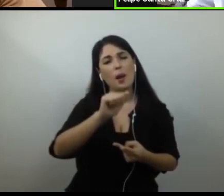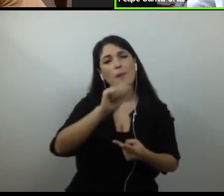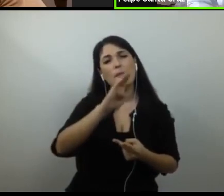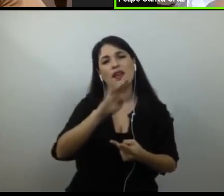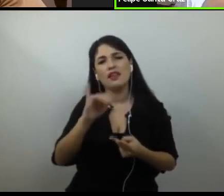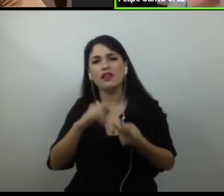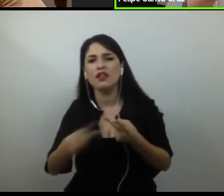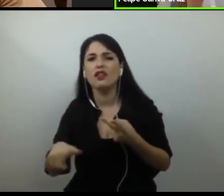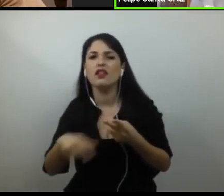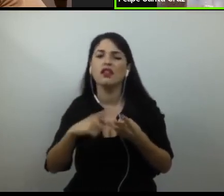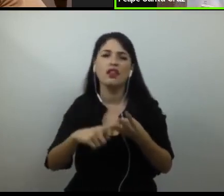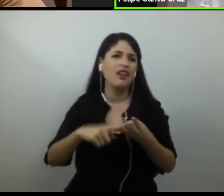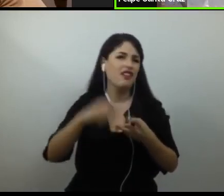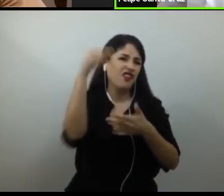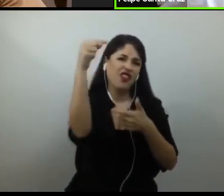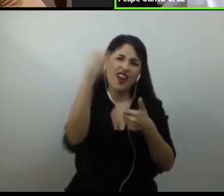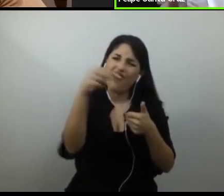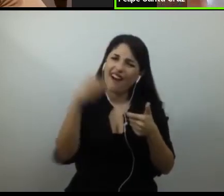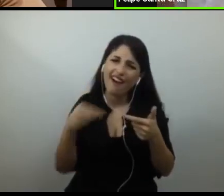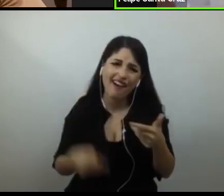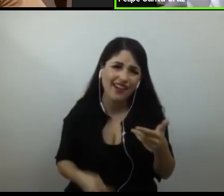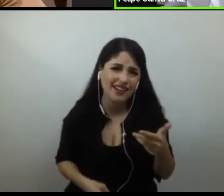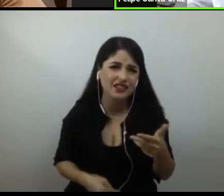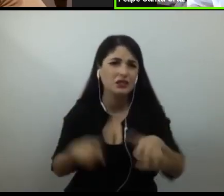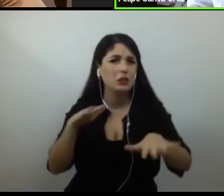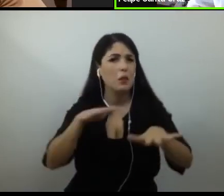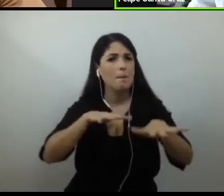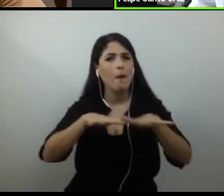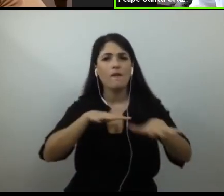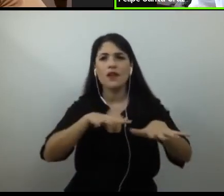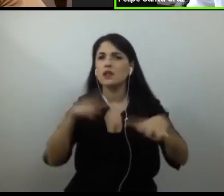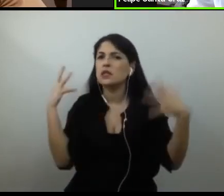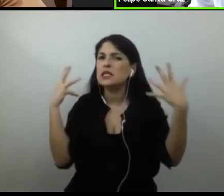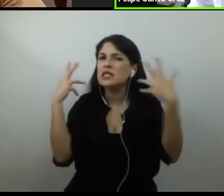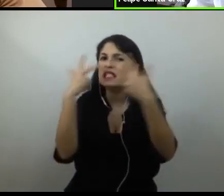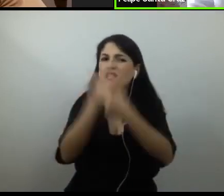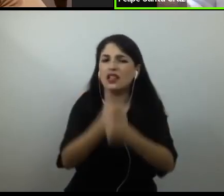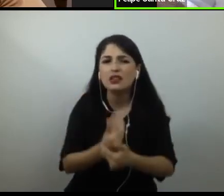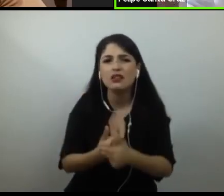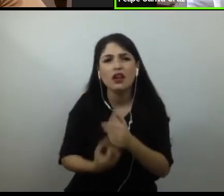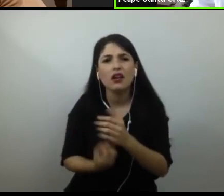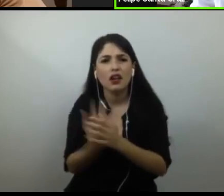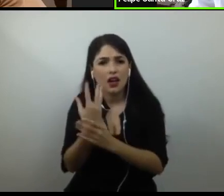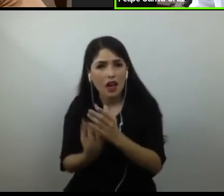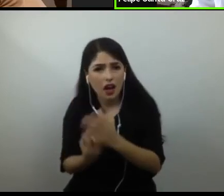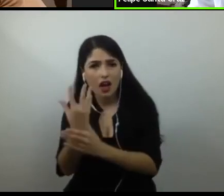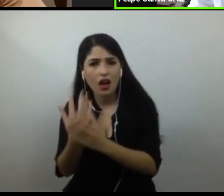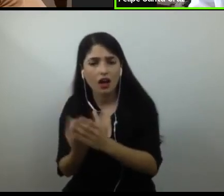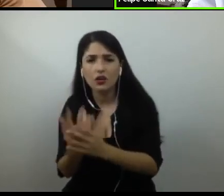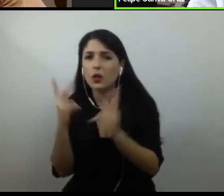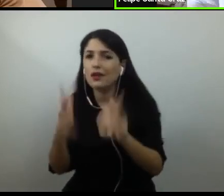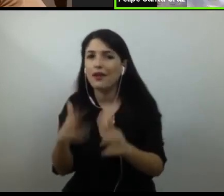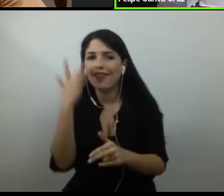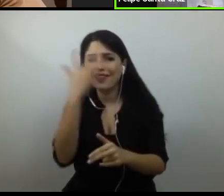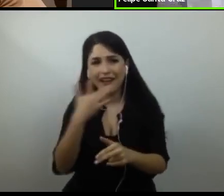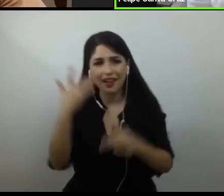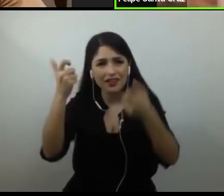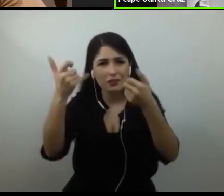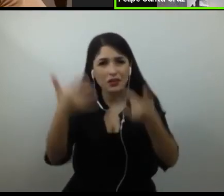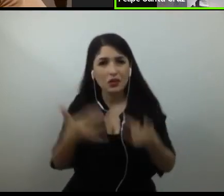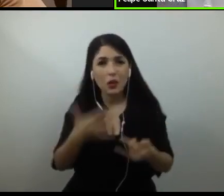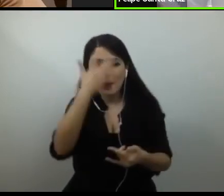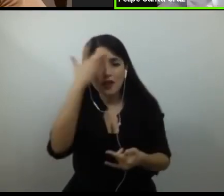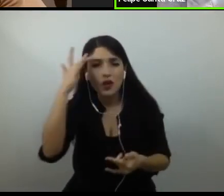Academia Brasileira de Ciências, esses movimentos belíssimos que estão nascendo no seio da sociedade, como disse o Haddad, as pessoas